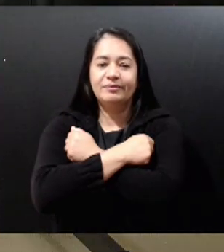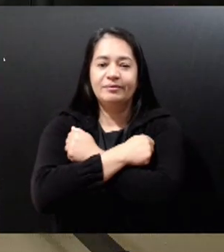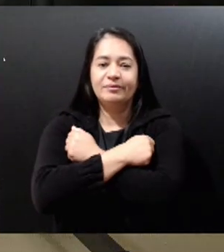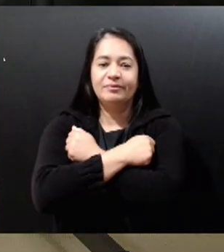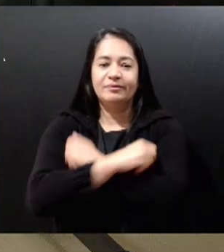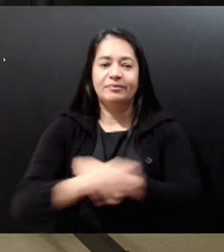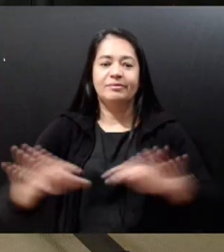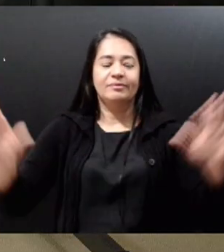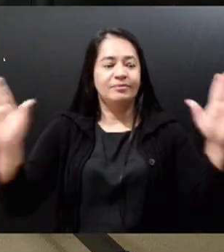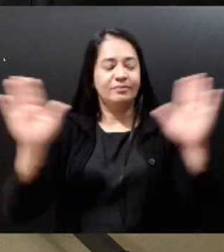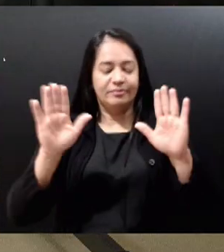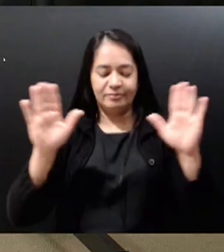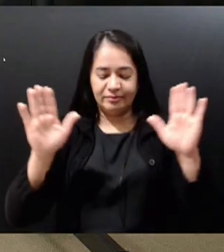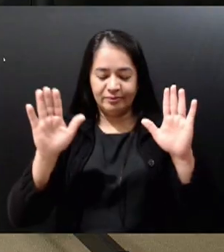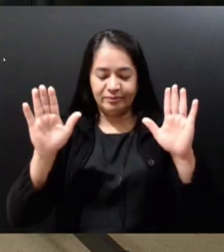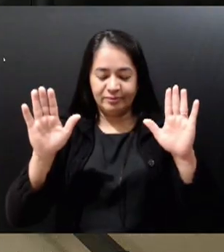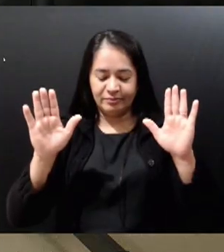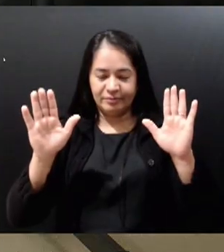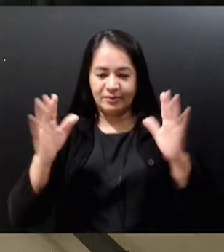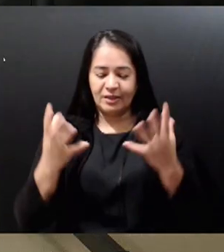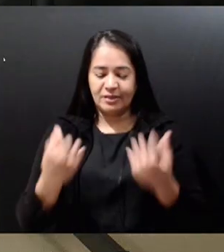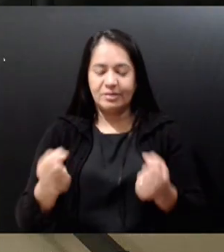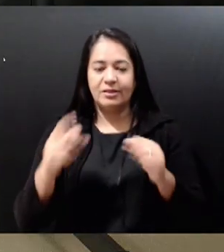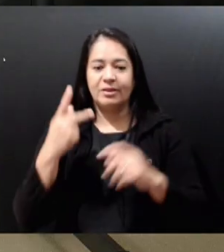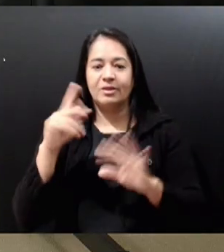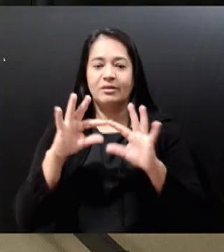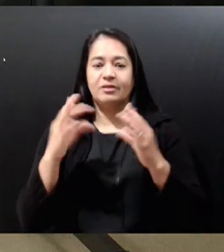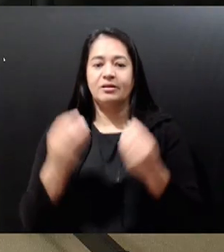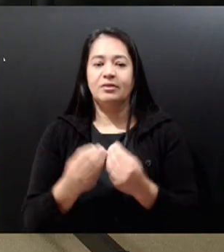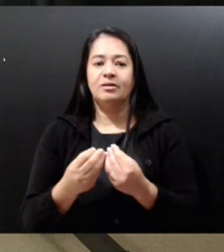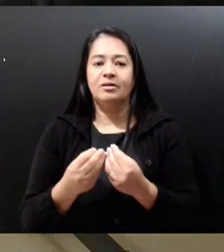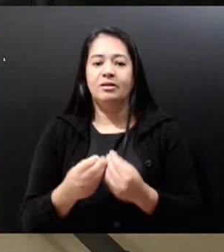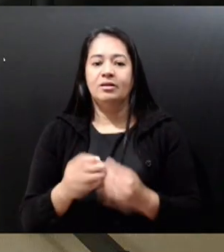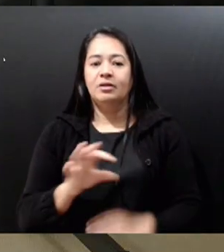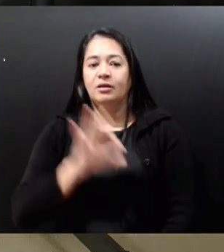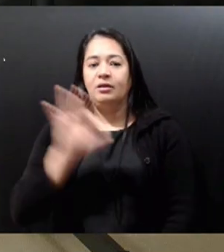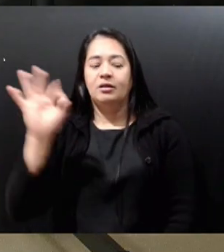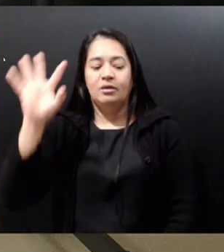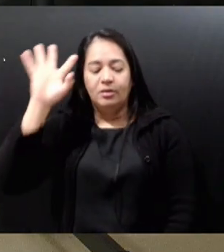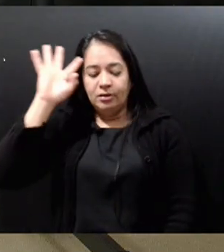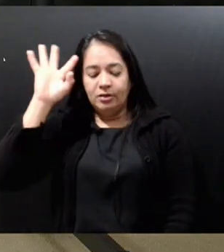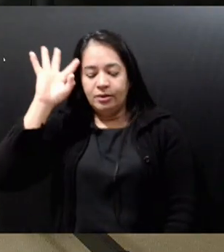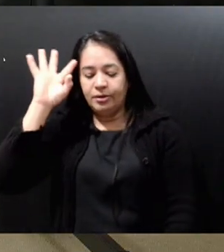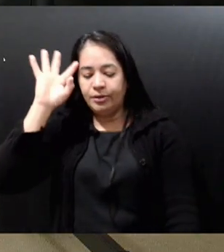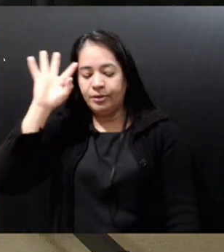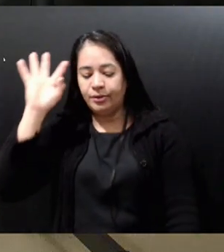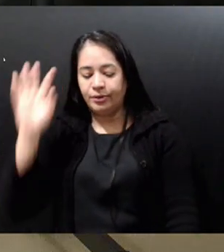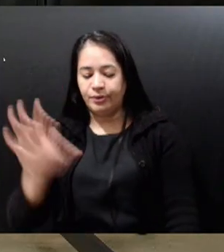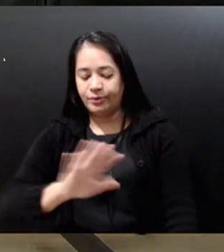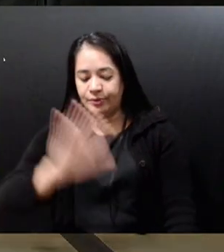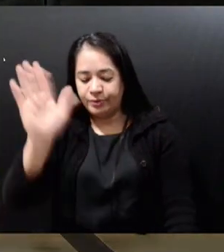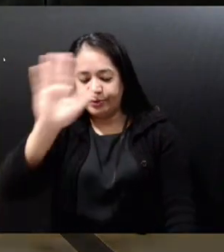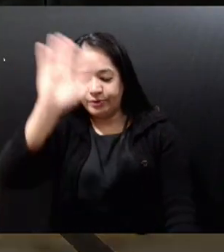abrace, acolha a sua família e tenha uma ótima quarta-feira. Valeu, tchau, tchau, obrigada!